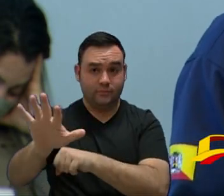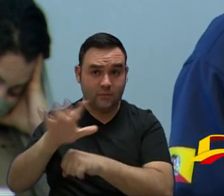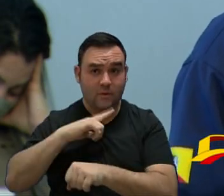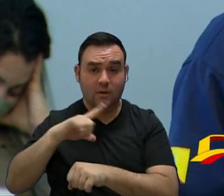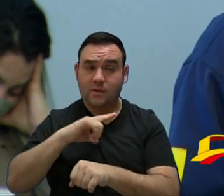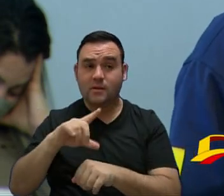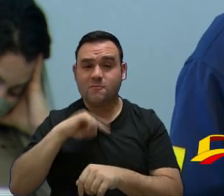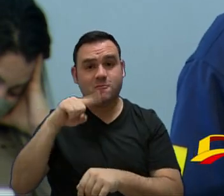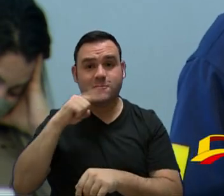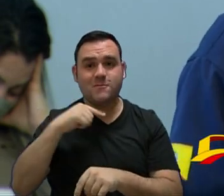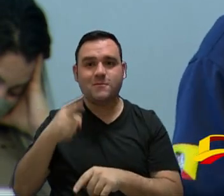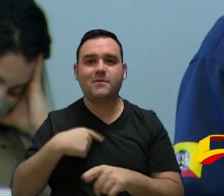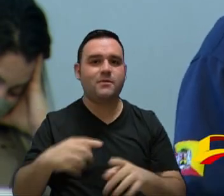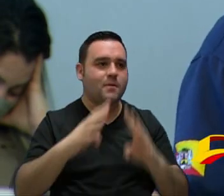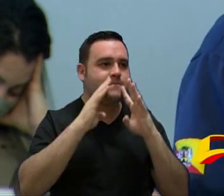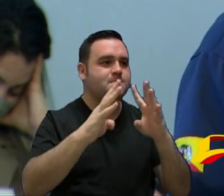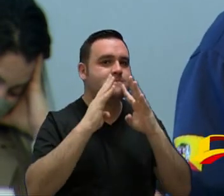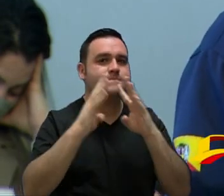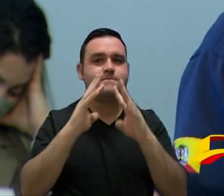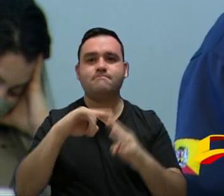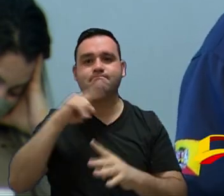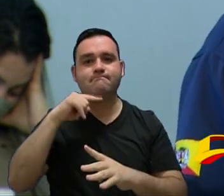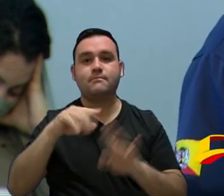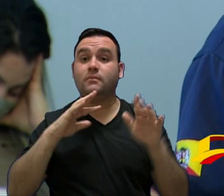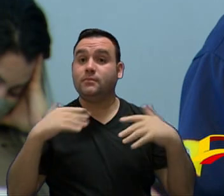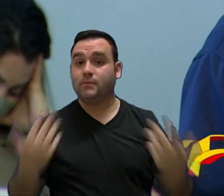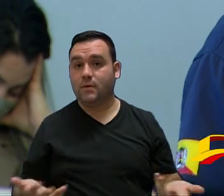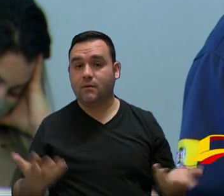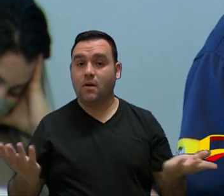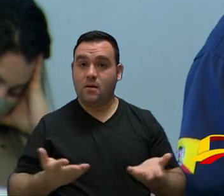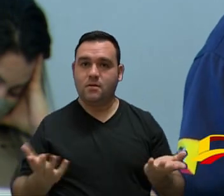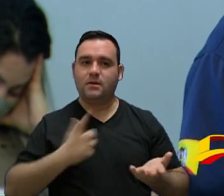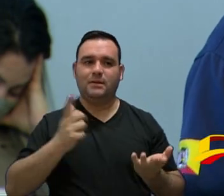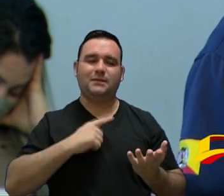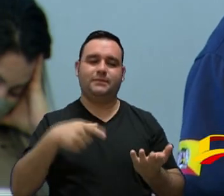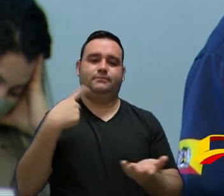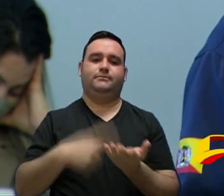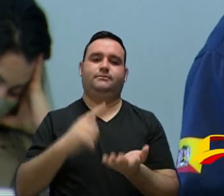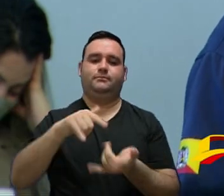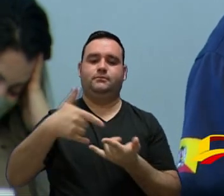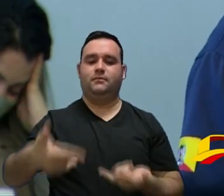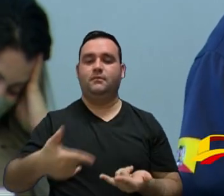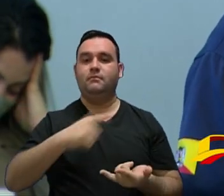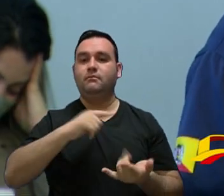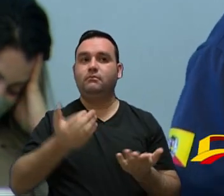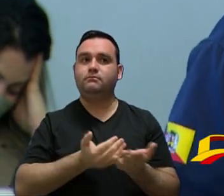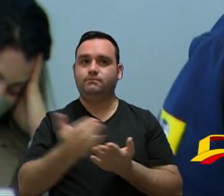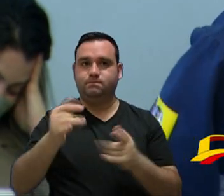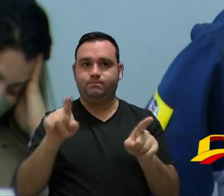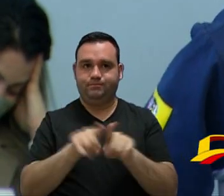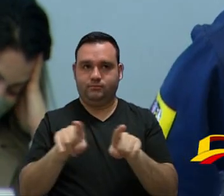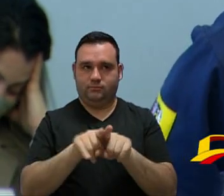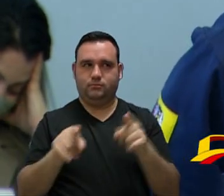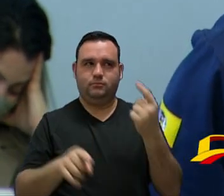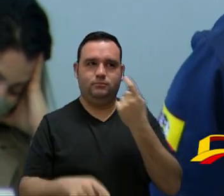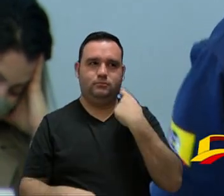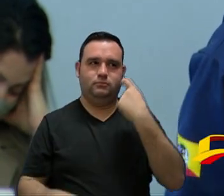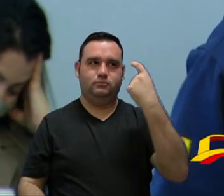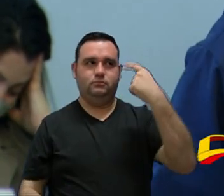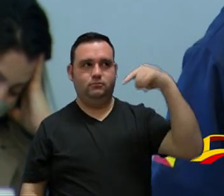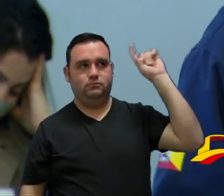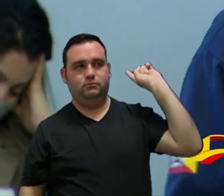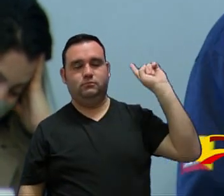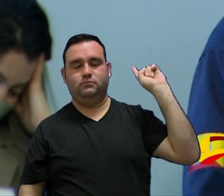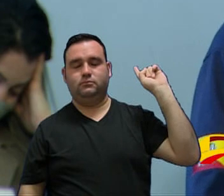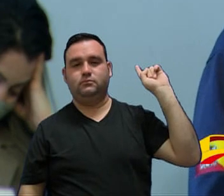e não ia conseguir fazer os atendimentos então tem uma contratualização começou a também sexta-feira